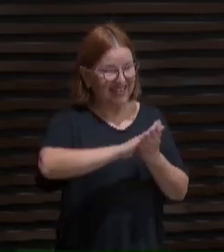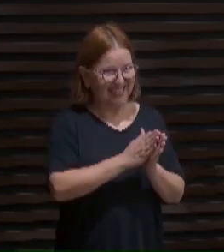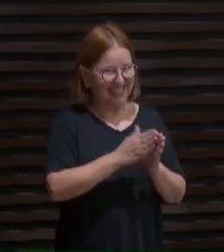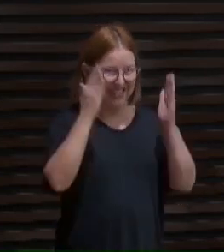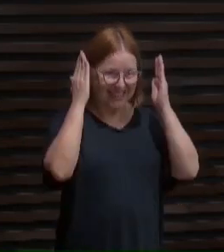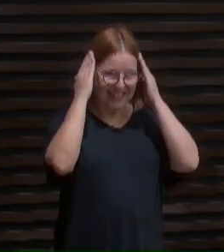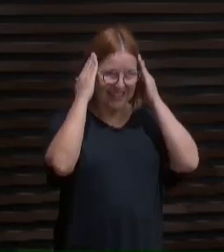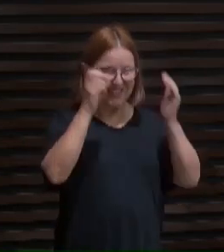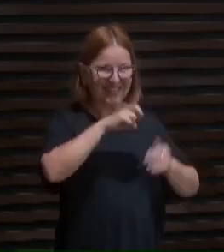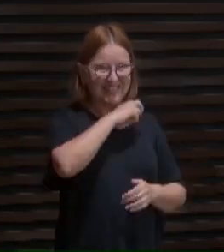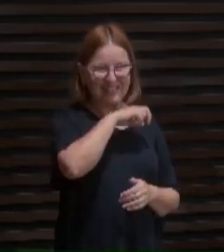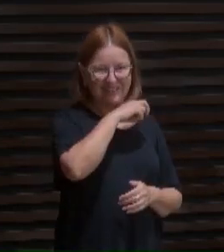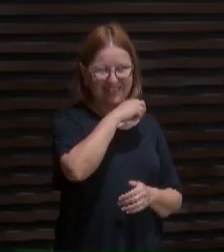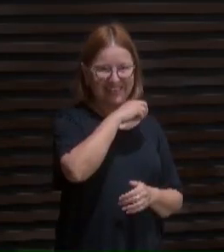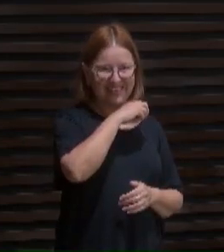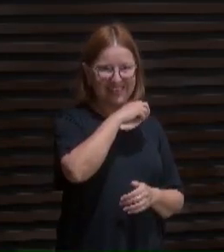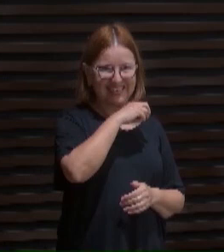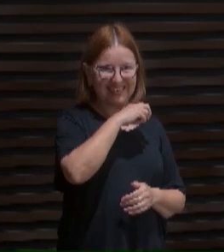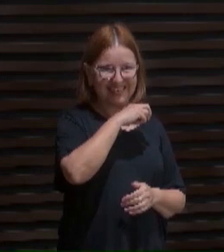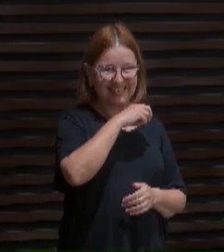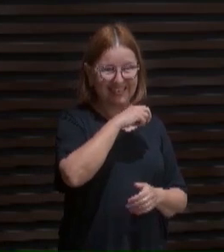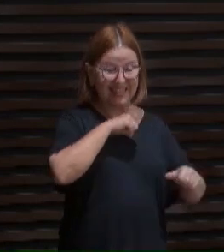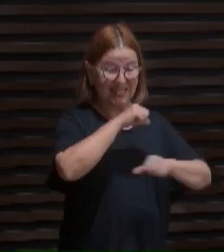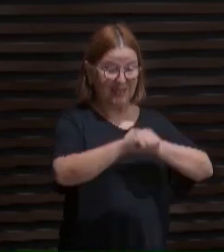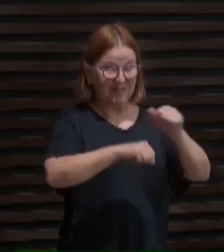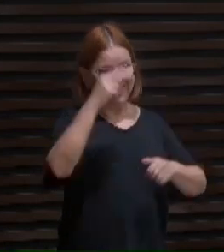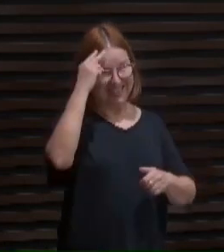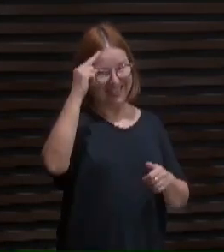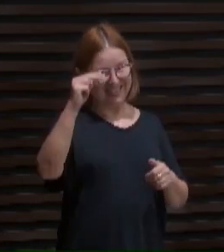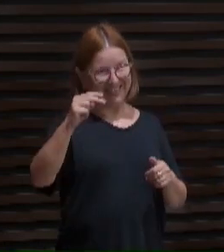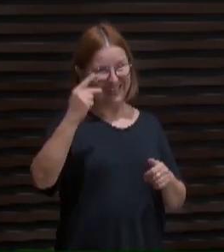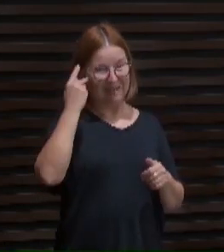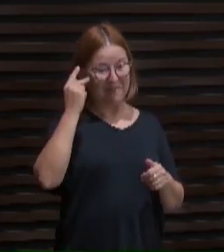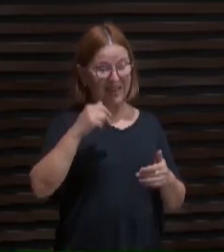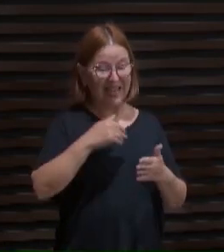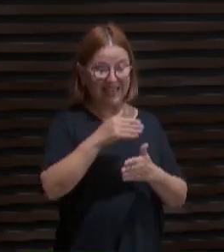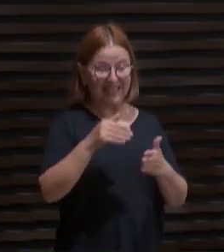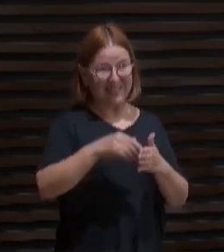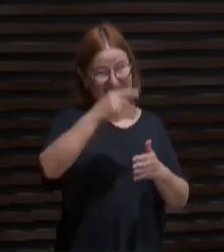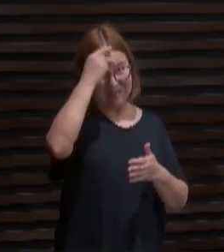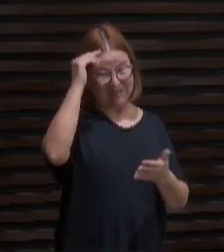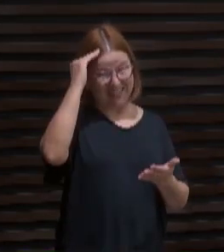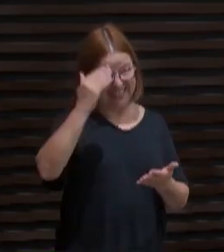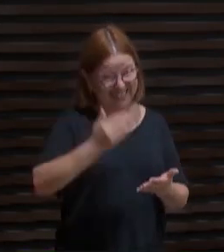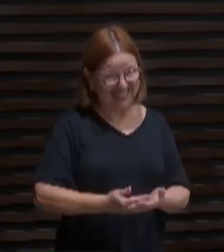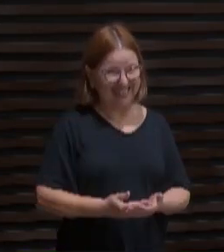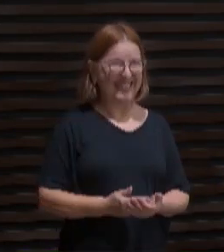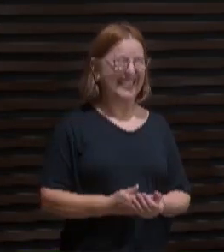cabeça da serpente e mudar essa história para todo aquele que crê.